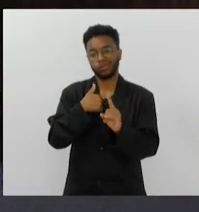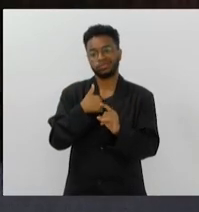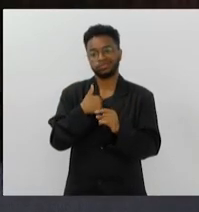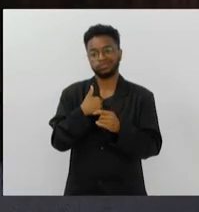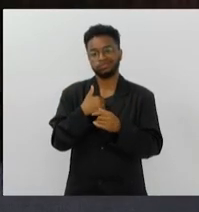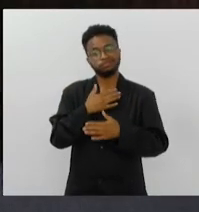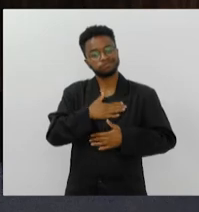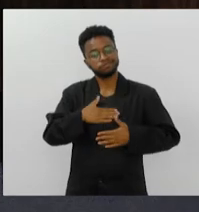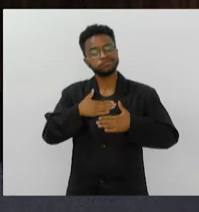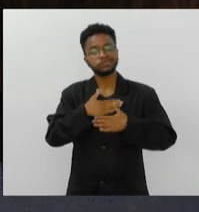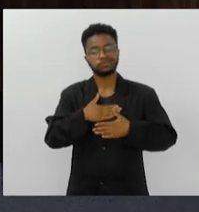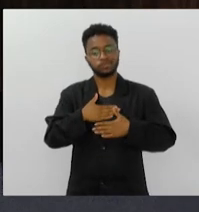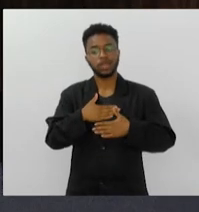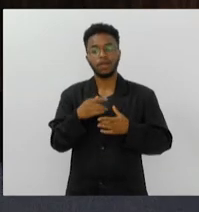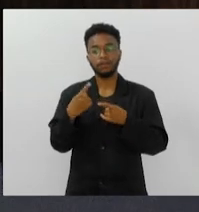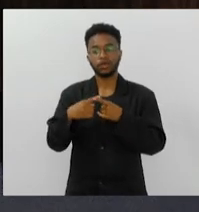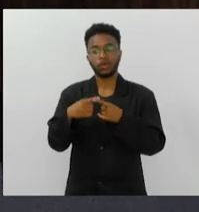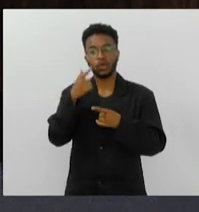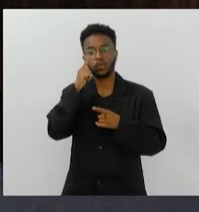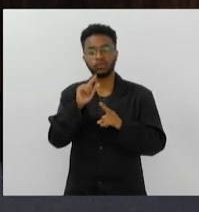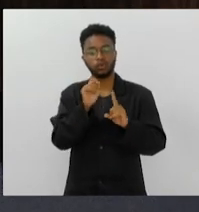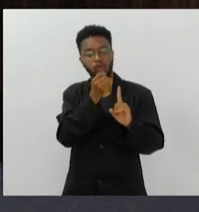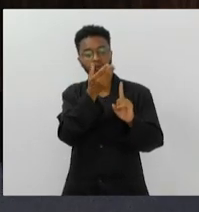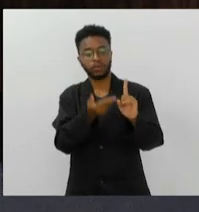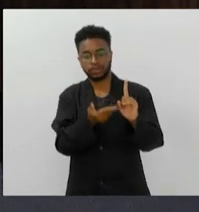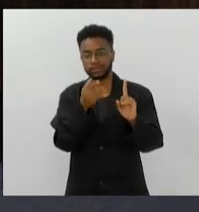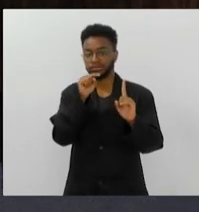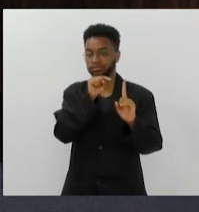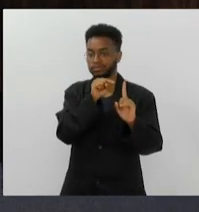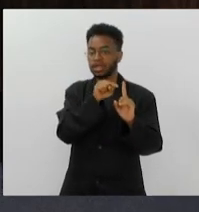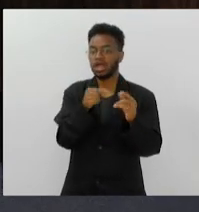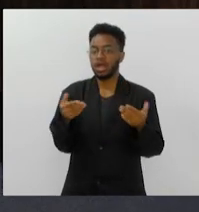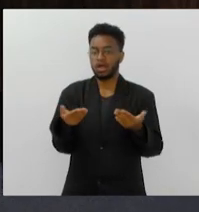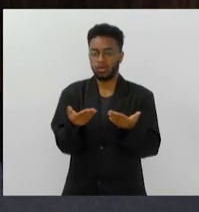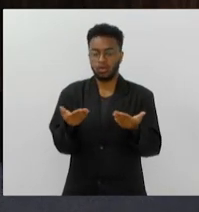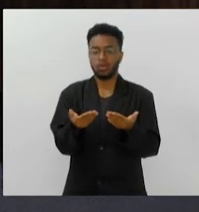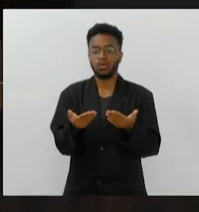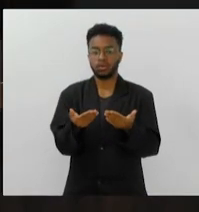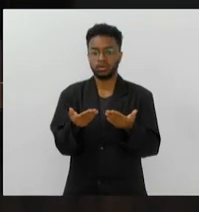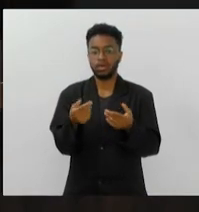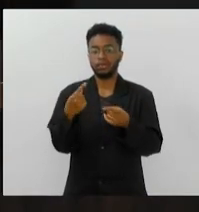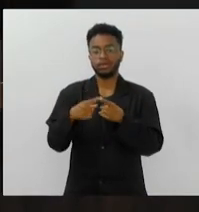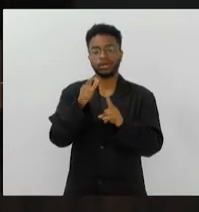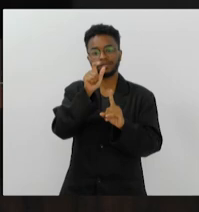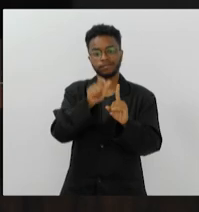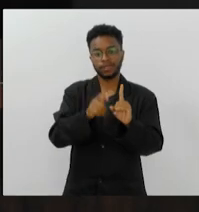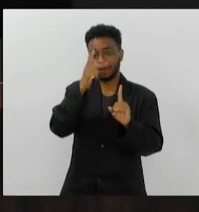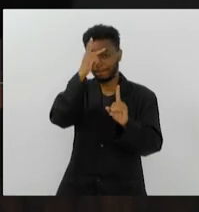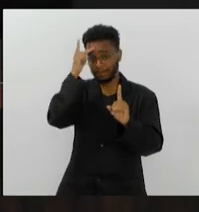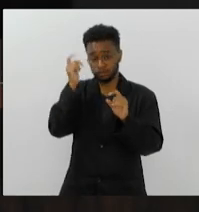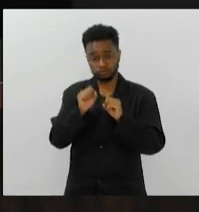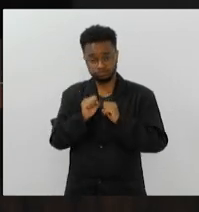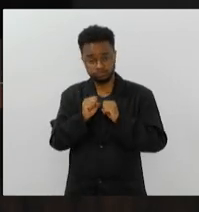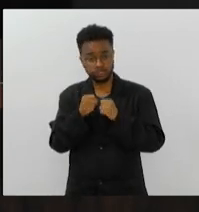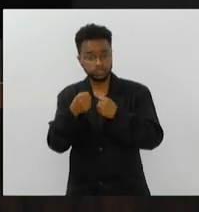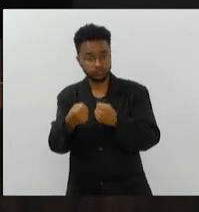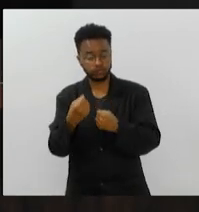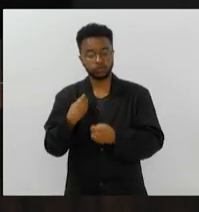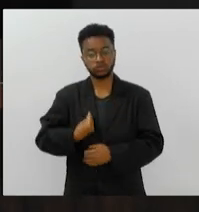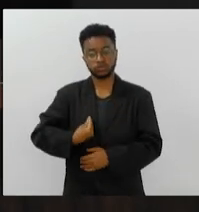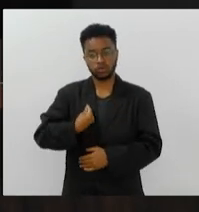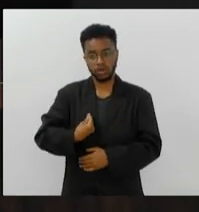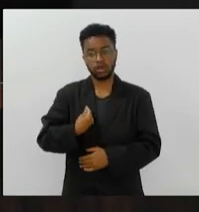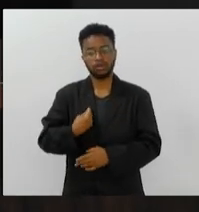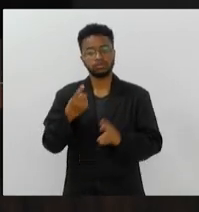Orlandino, em poder prestar essa homenagem ao senhor, uma pessoa que dedicou sua vida a essa causa